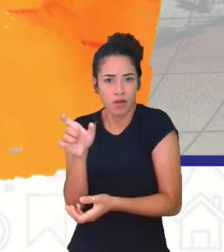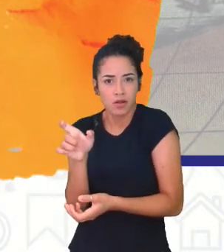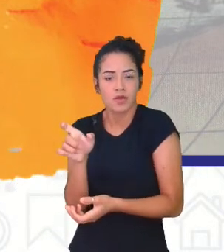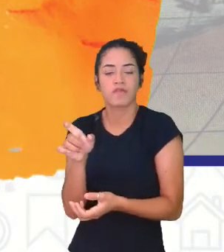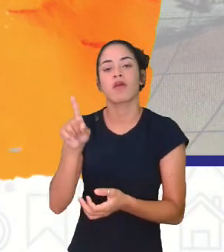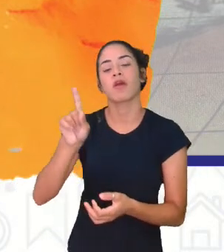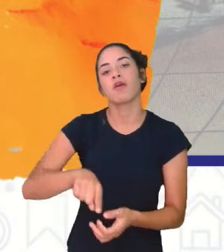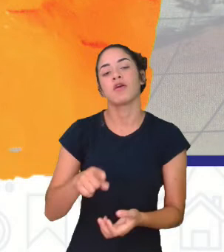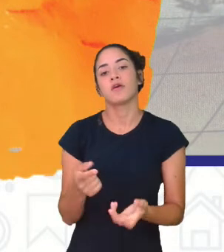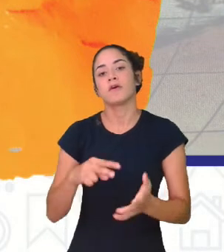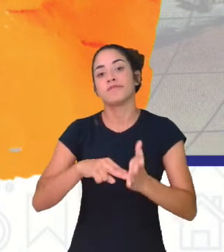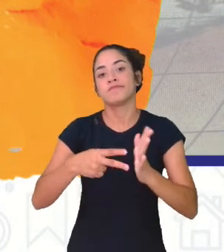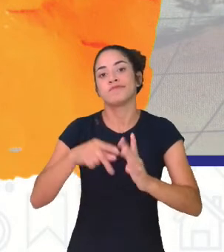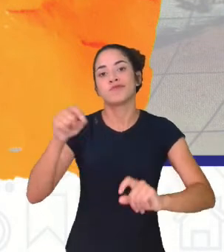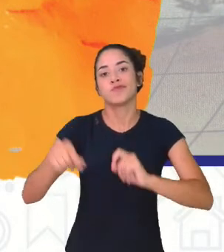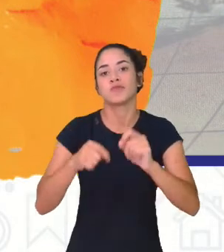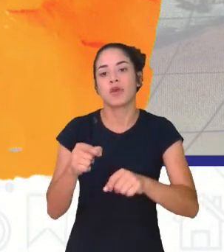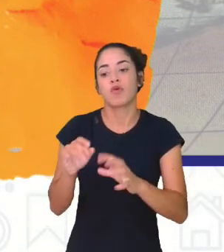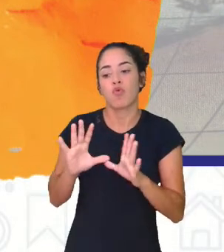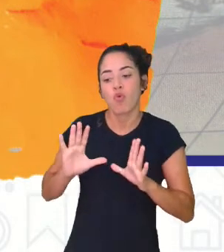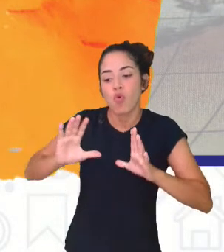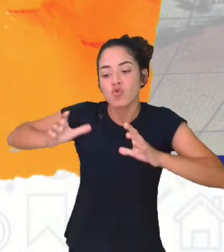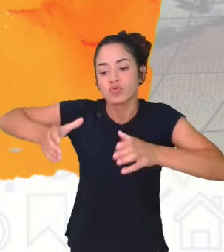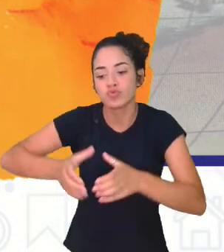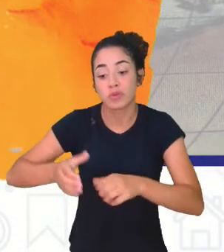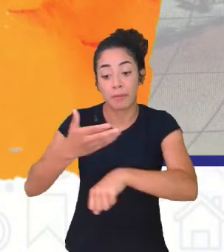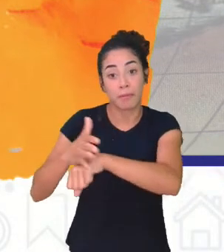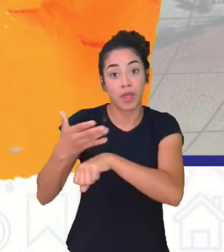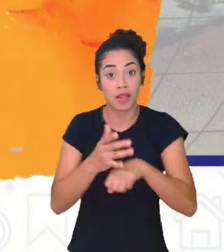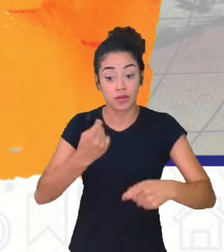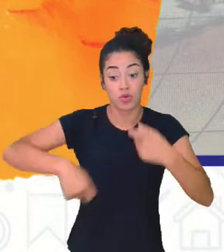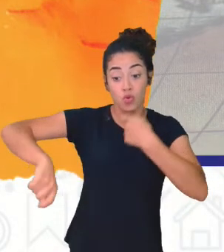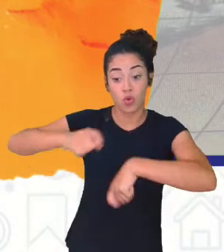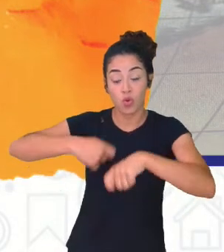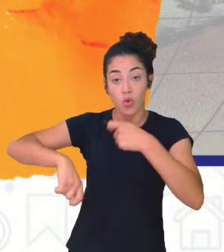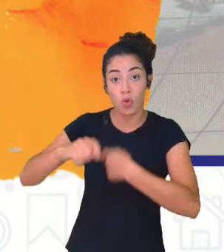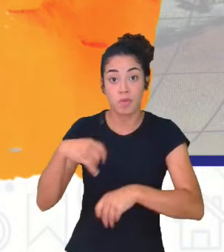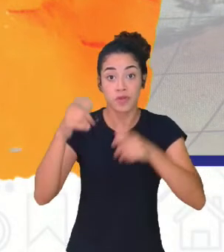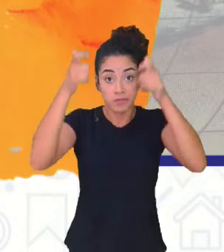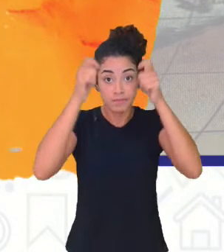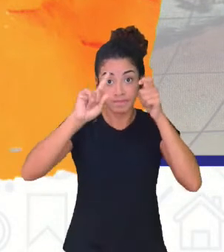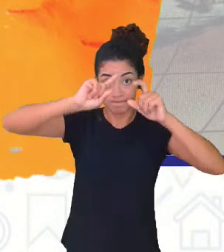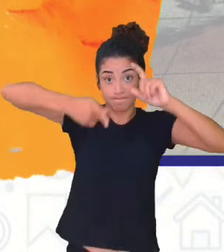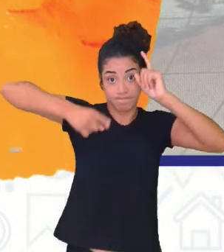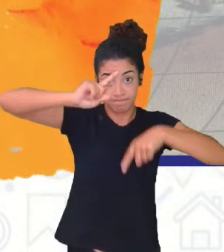ele era o conjunto de práticas econômicas das monarquias né absolutistas